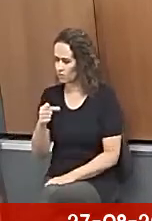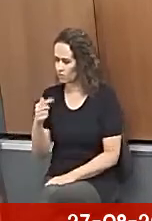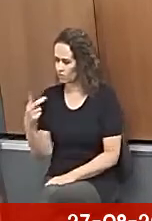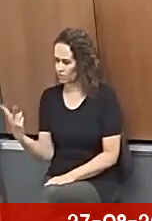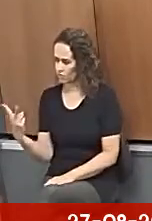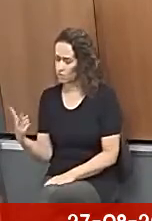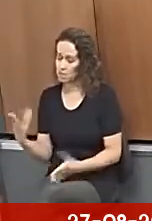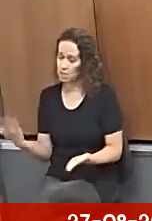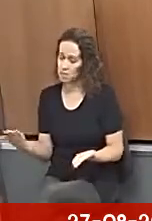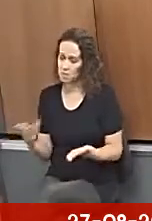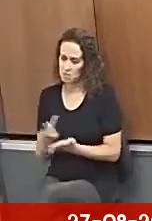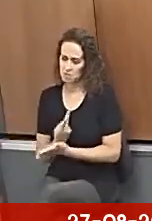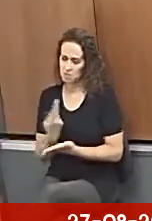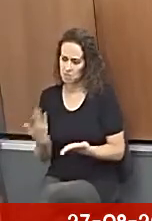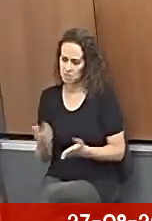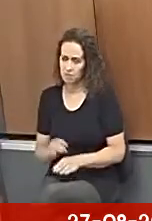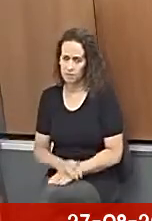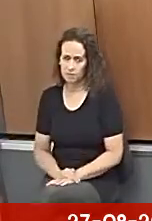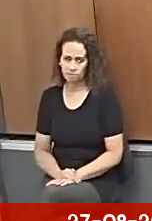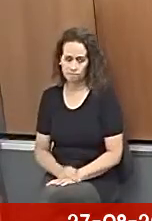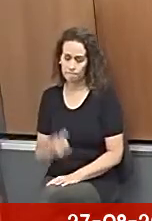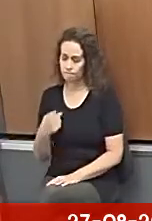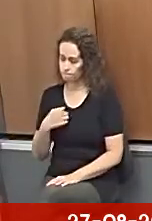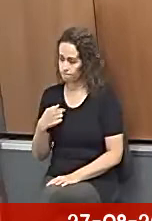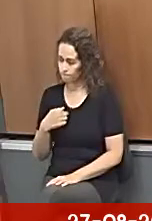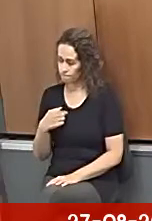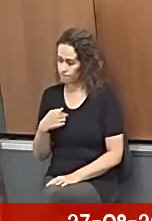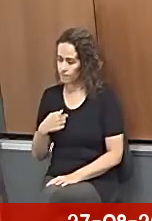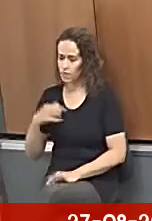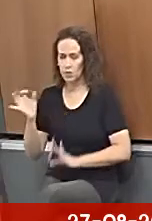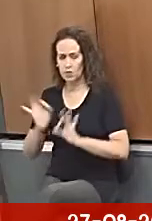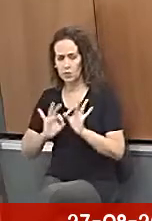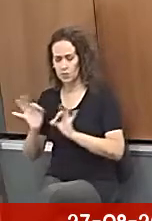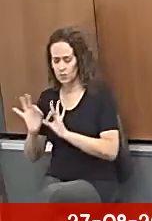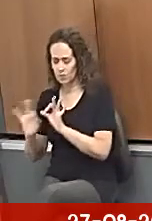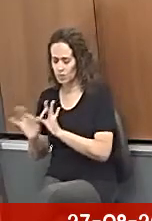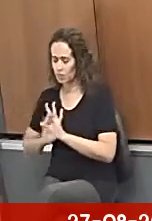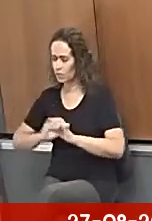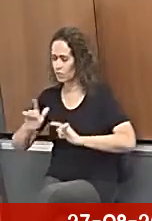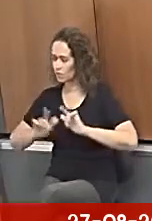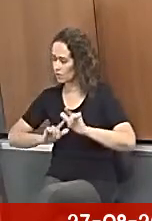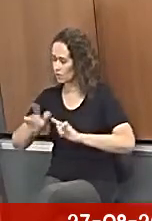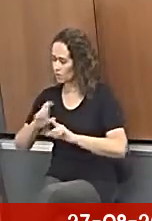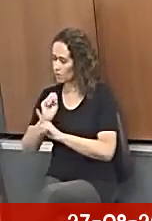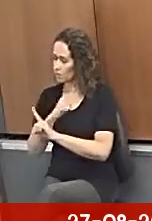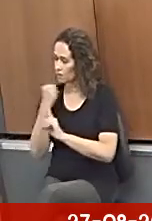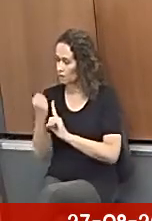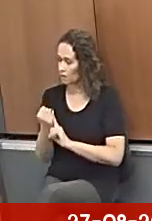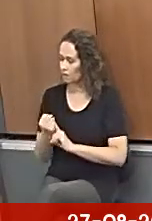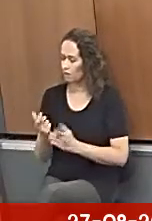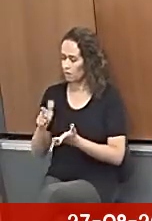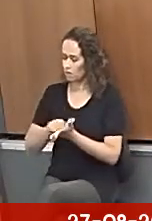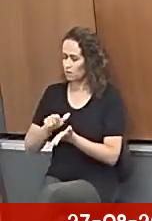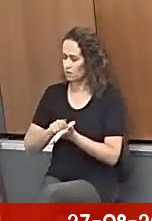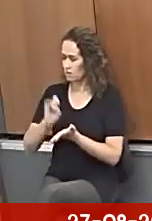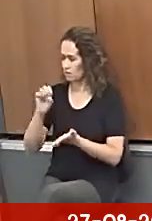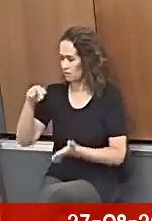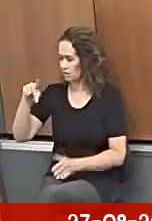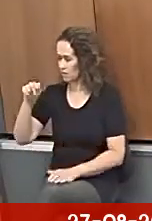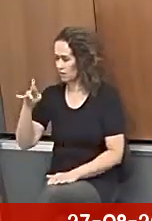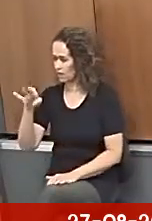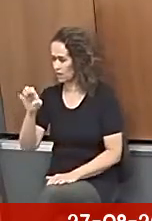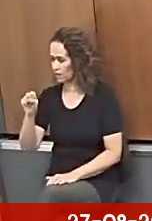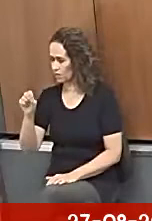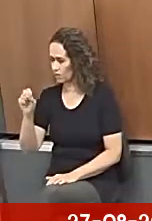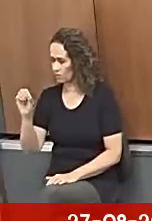aconteceu é como eu estava na esplanada fazendo esse trabalho social dos ingressos distribuindo eu imaginei bom como eu estou